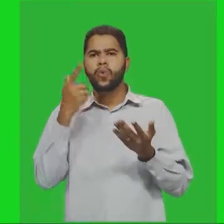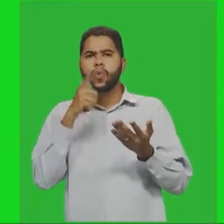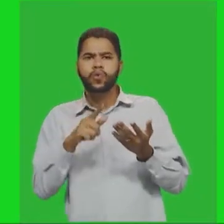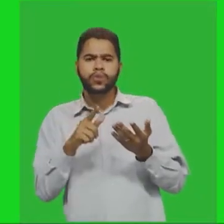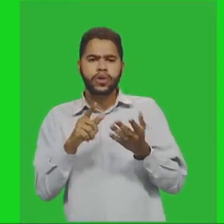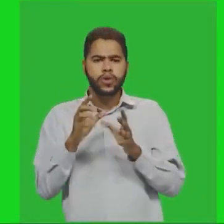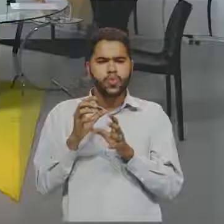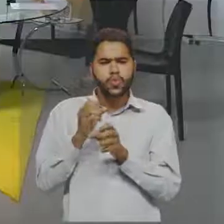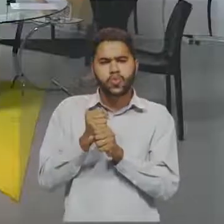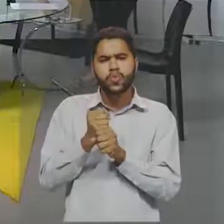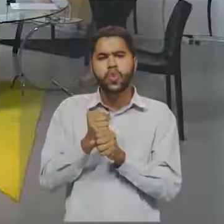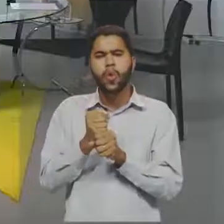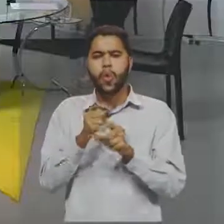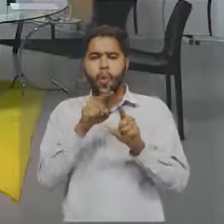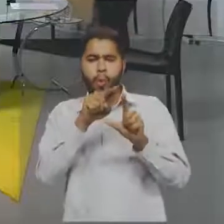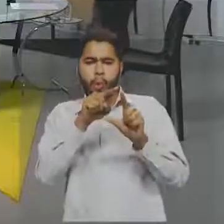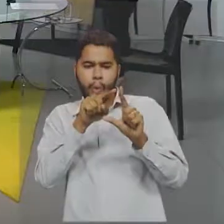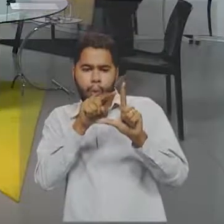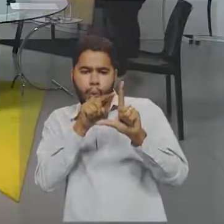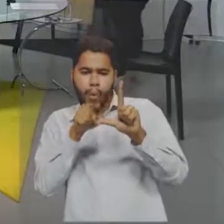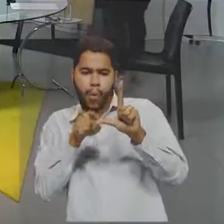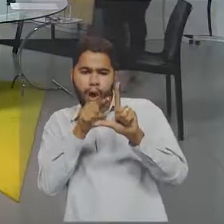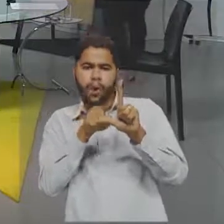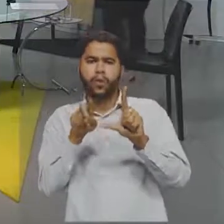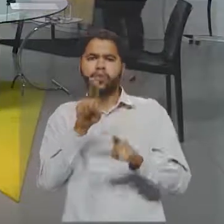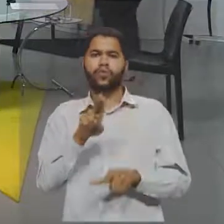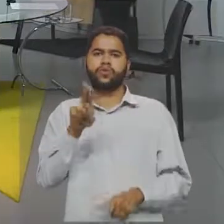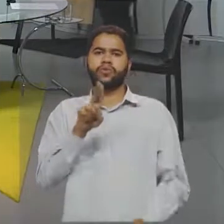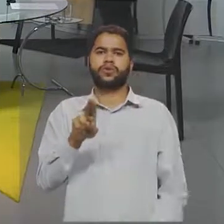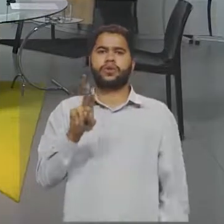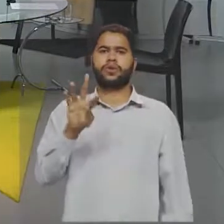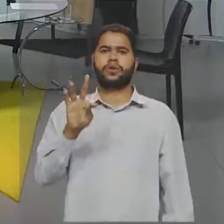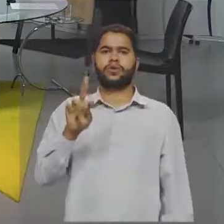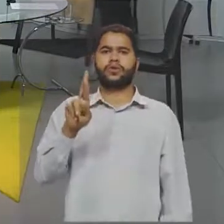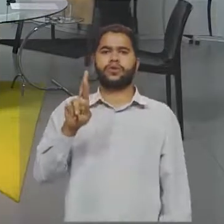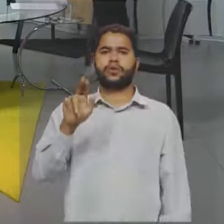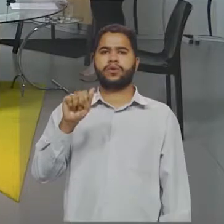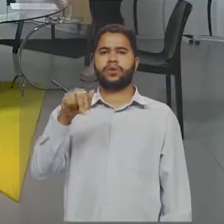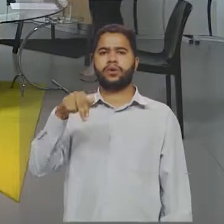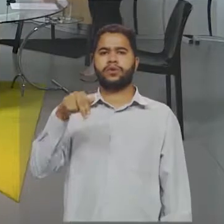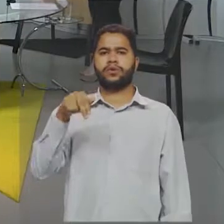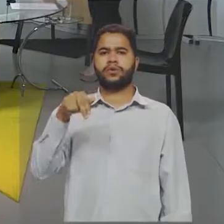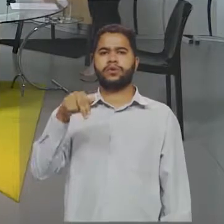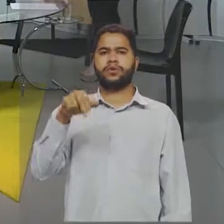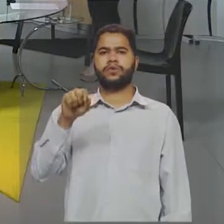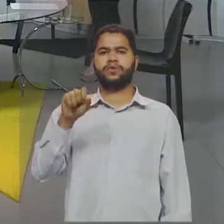tá. Acho que você já pode até aproveitar. Sim, mas vou ter que usar a outra